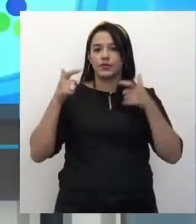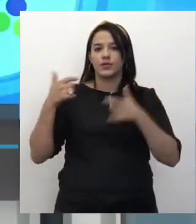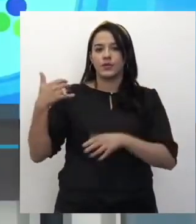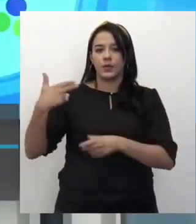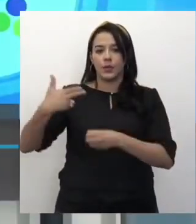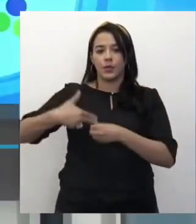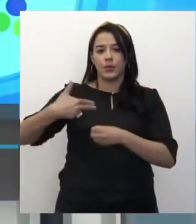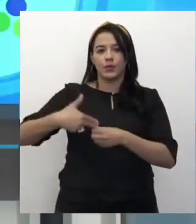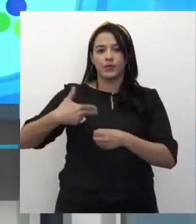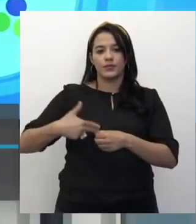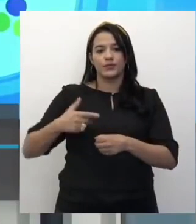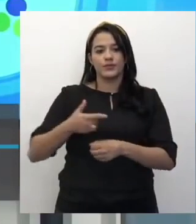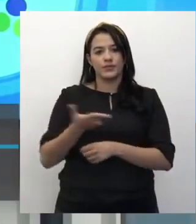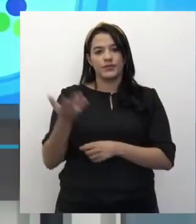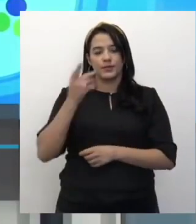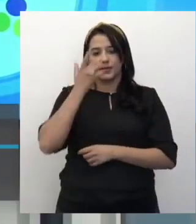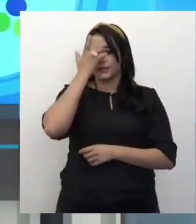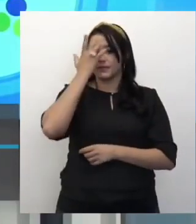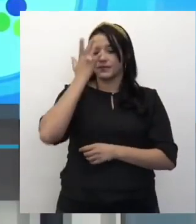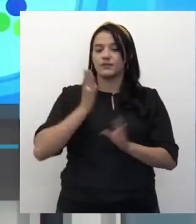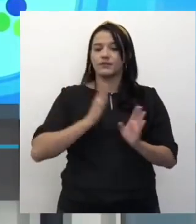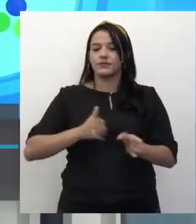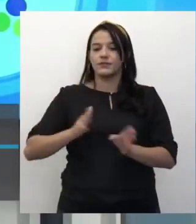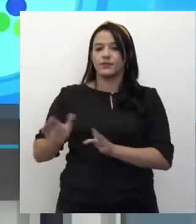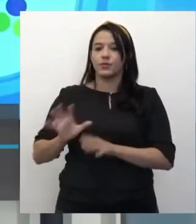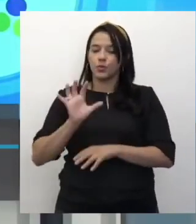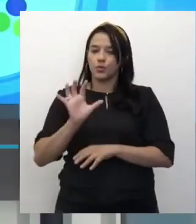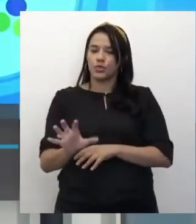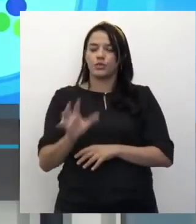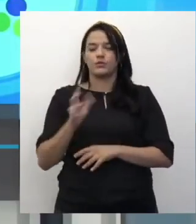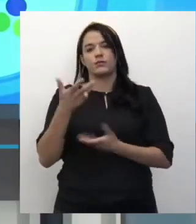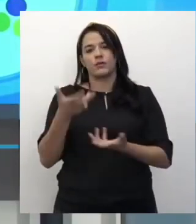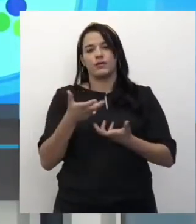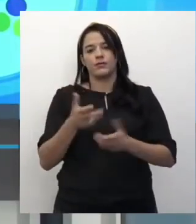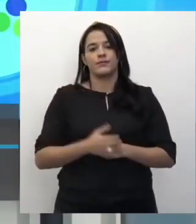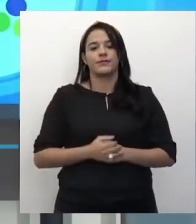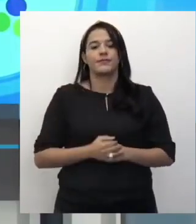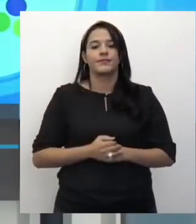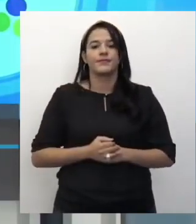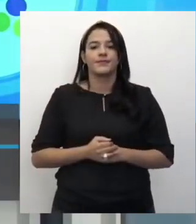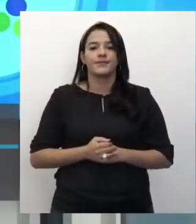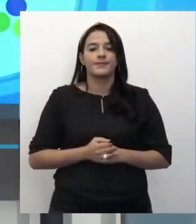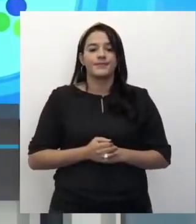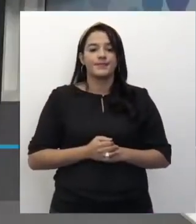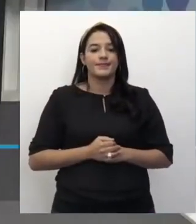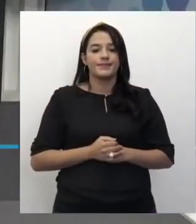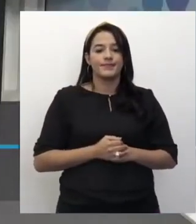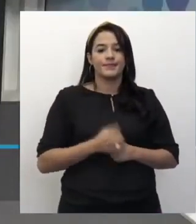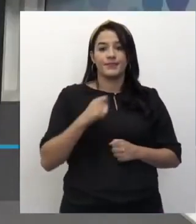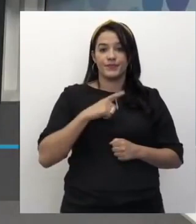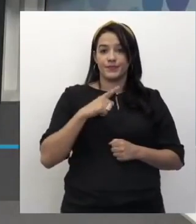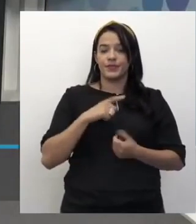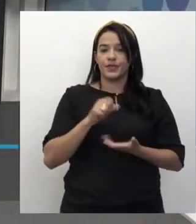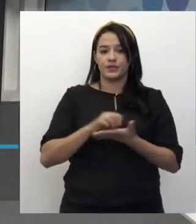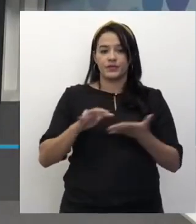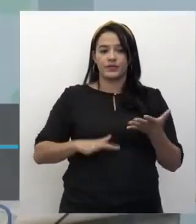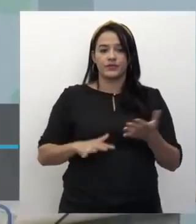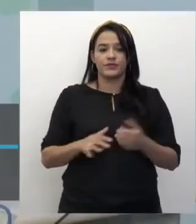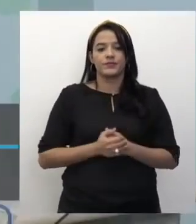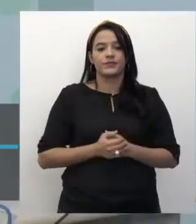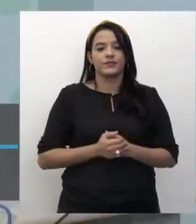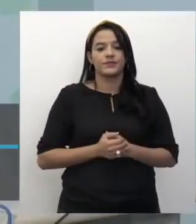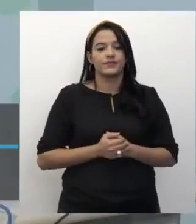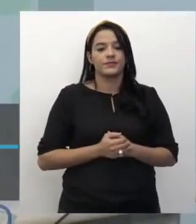até mais fácil de você planejar e colocar aquela cidade do jeito que eles gostam, certo? Vamos para uma atividade então? Bora